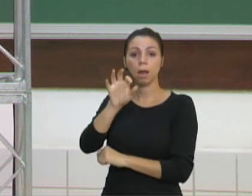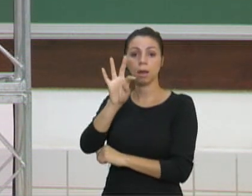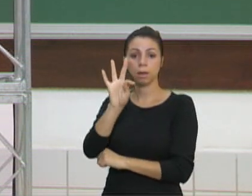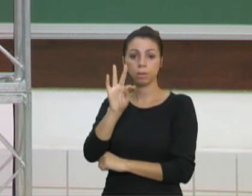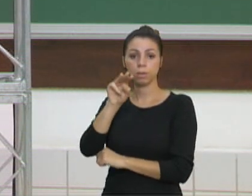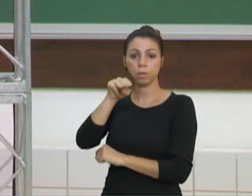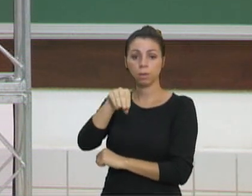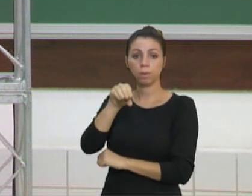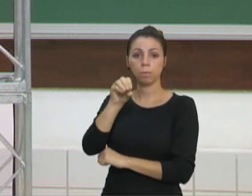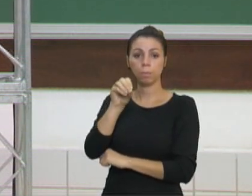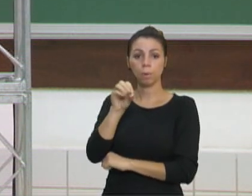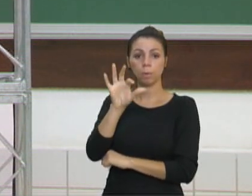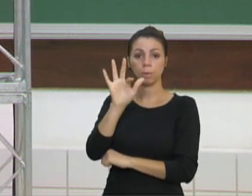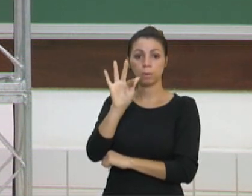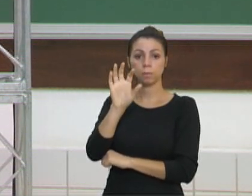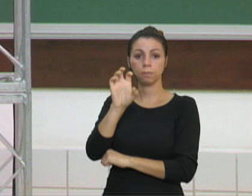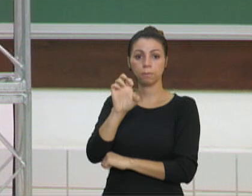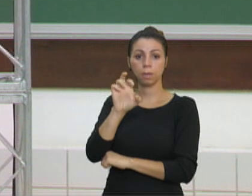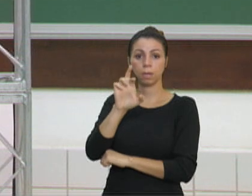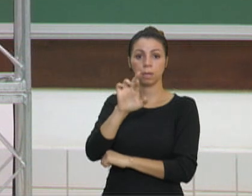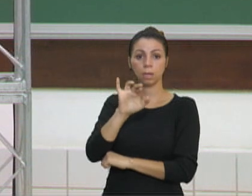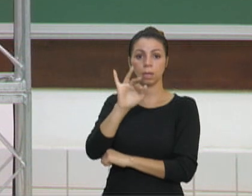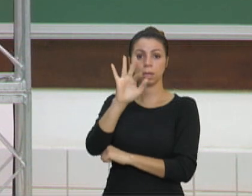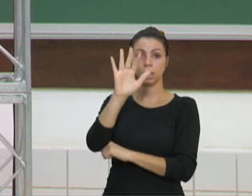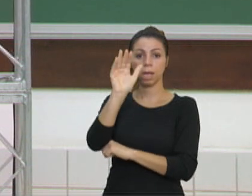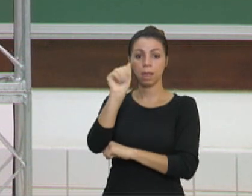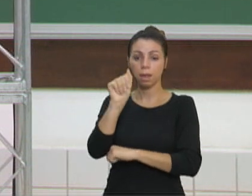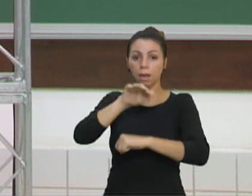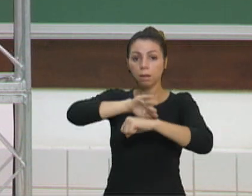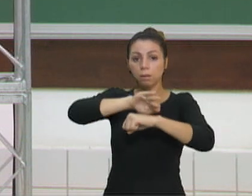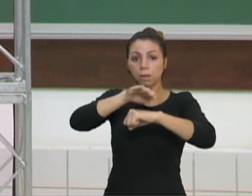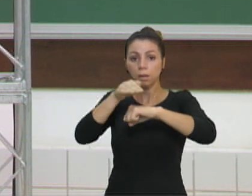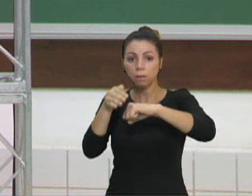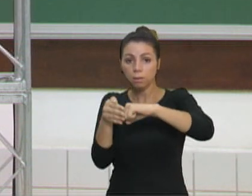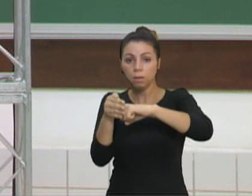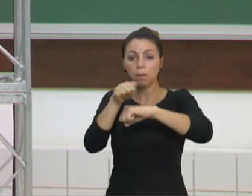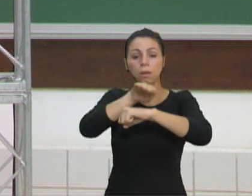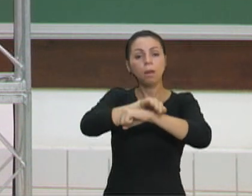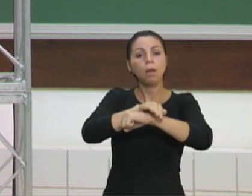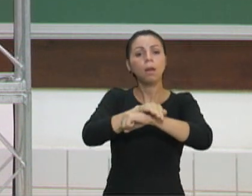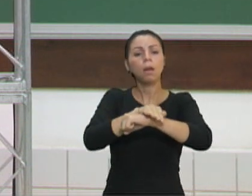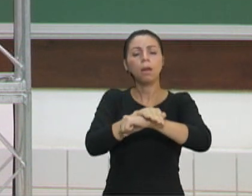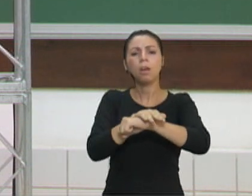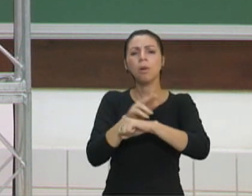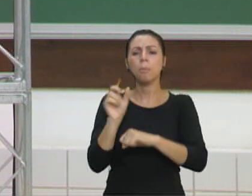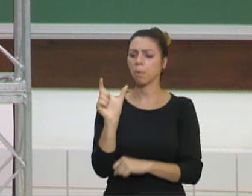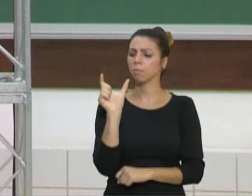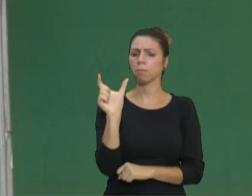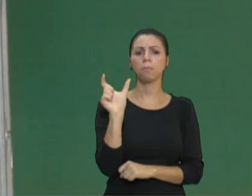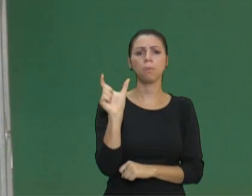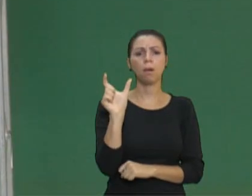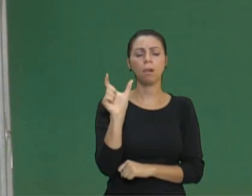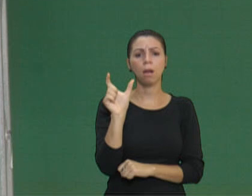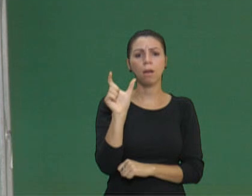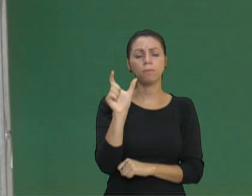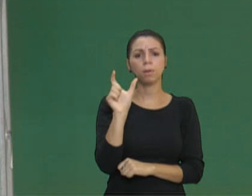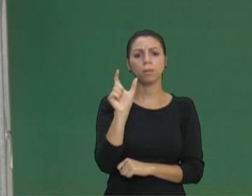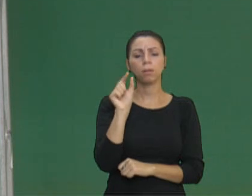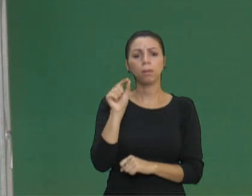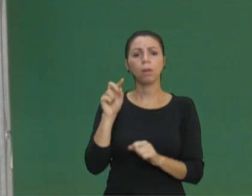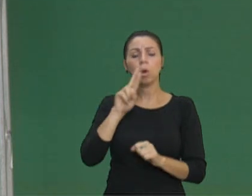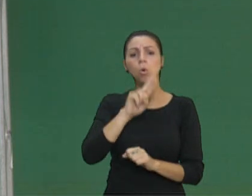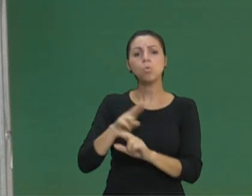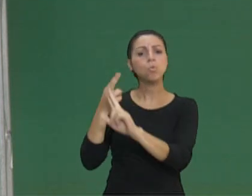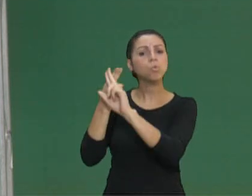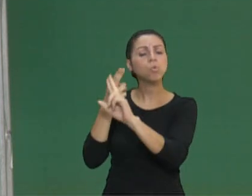atmosférica? Atmosfera é uma palavra, que a gente usa para se referir ao ar. Então,